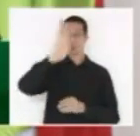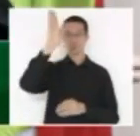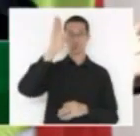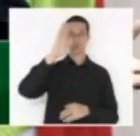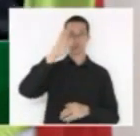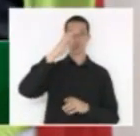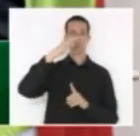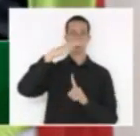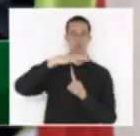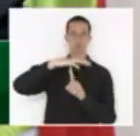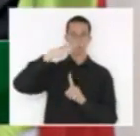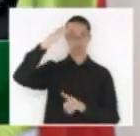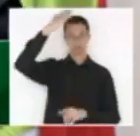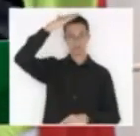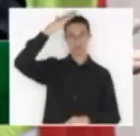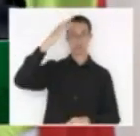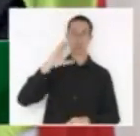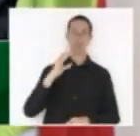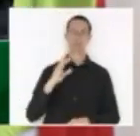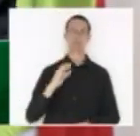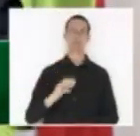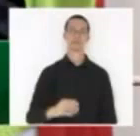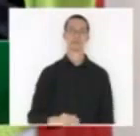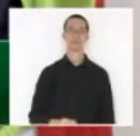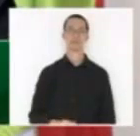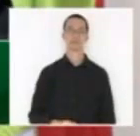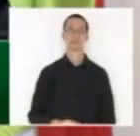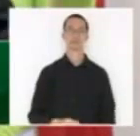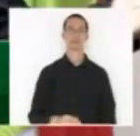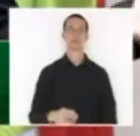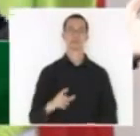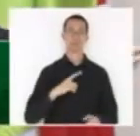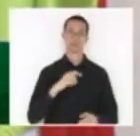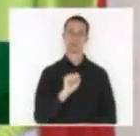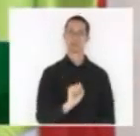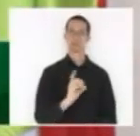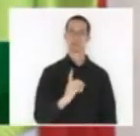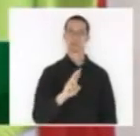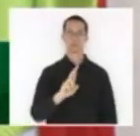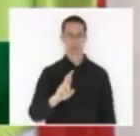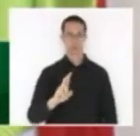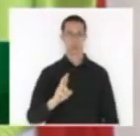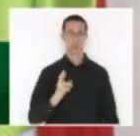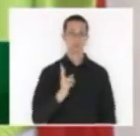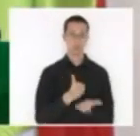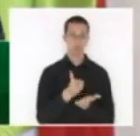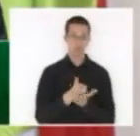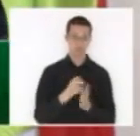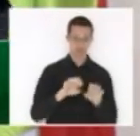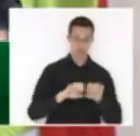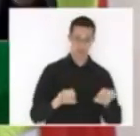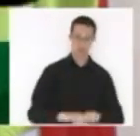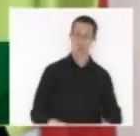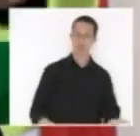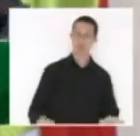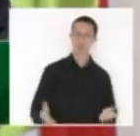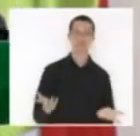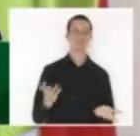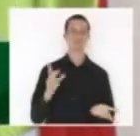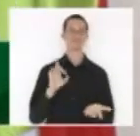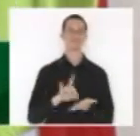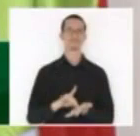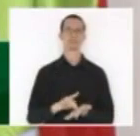Então, nós temos as SDR para manter uma estrutura que, na verdade, hoje o